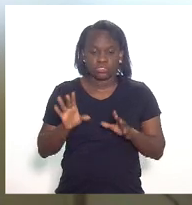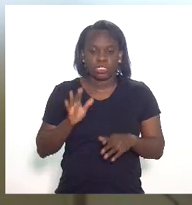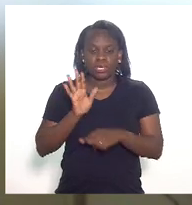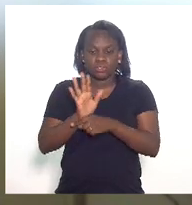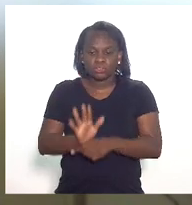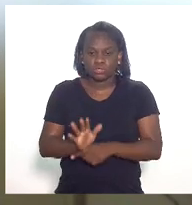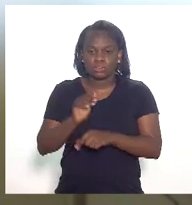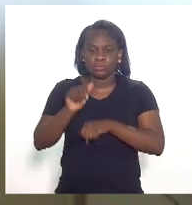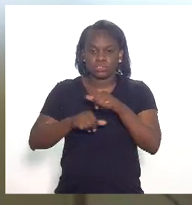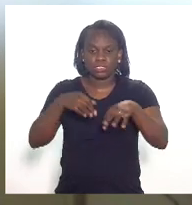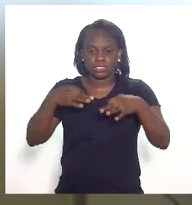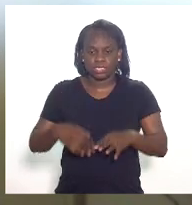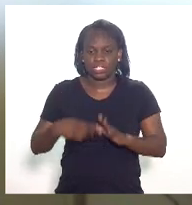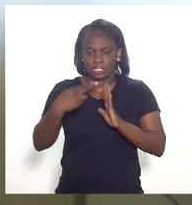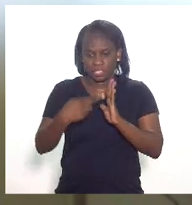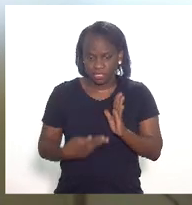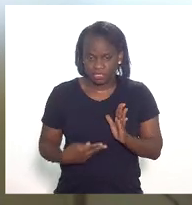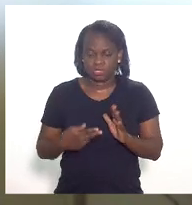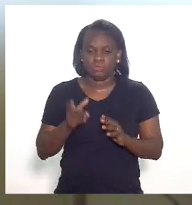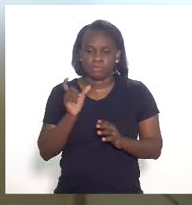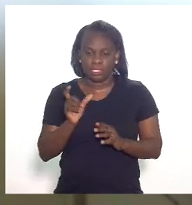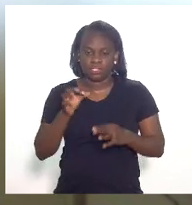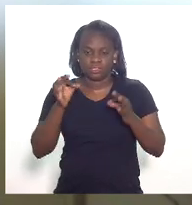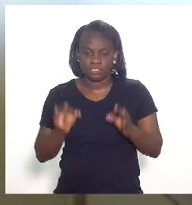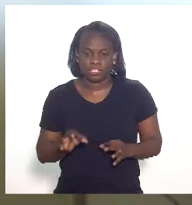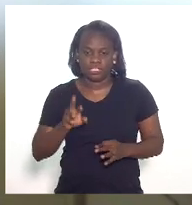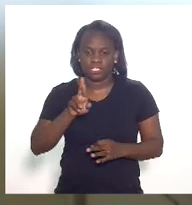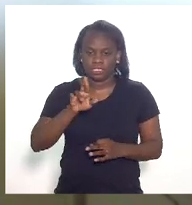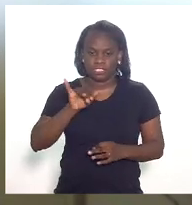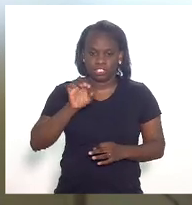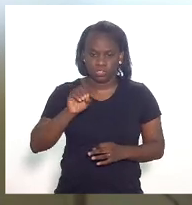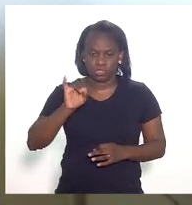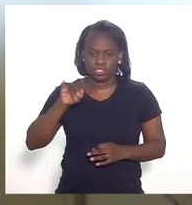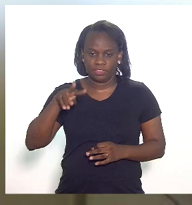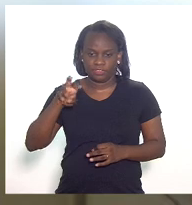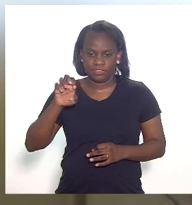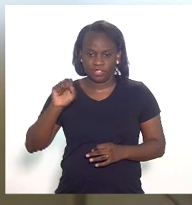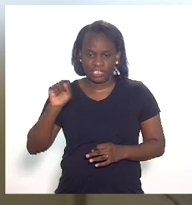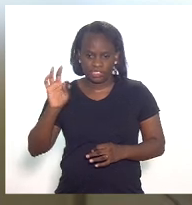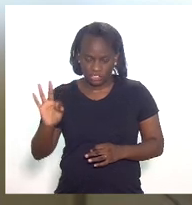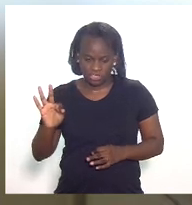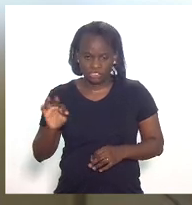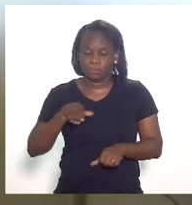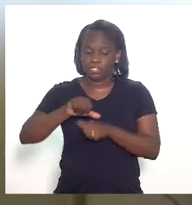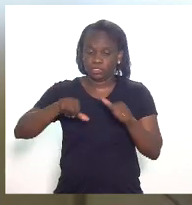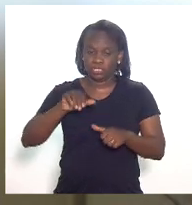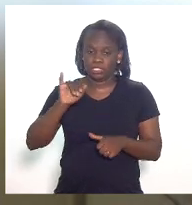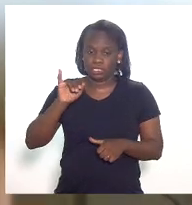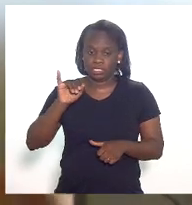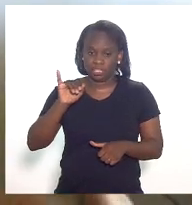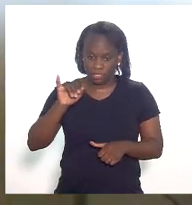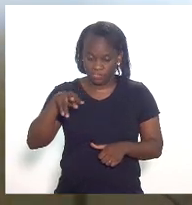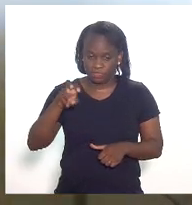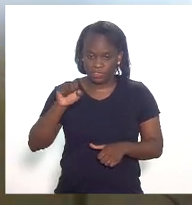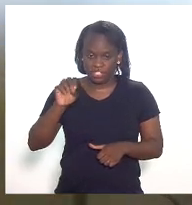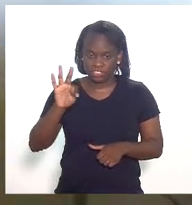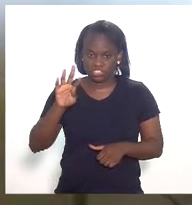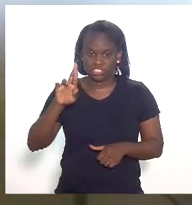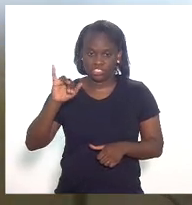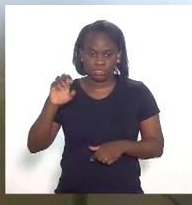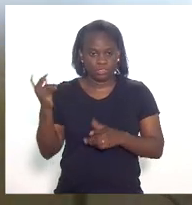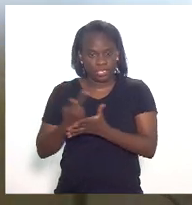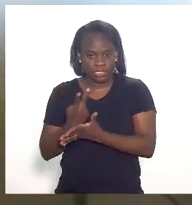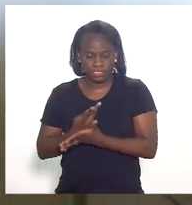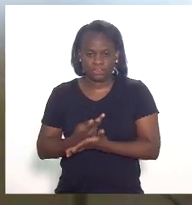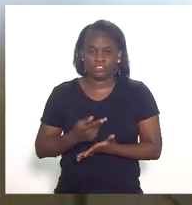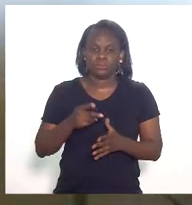corrigir a redação, né? Trocar o termo Rio Investe, Investe Rio por Rio Investe, é o nome certo.